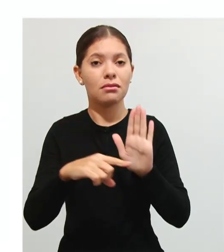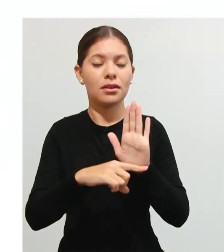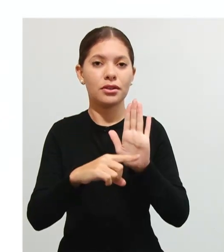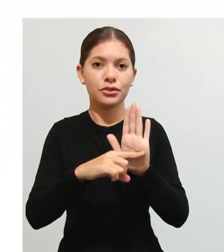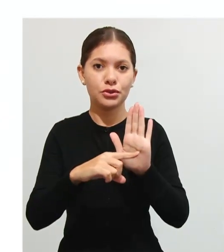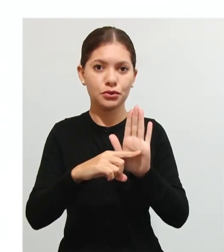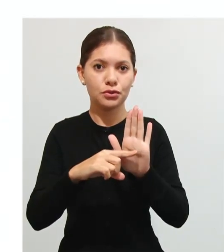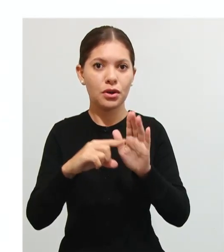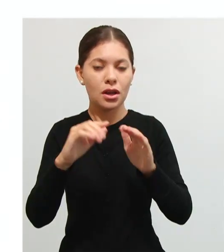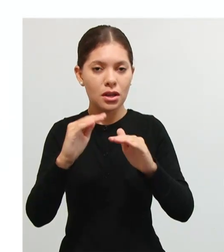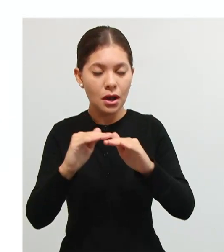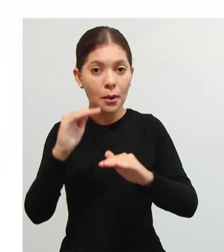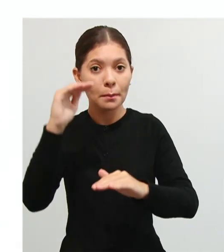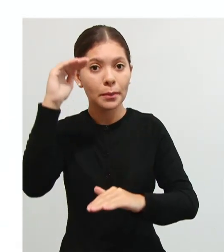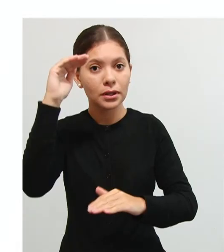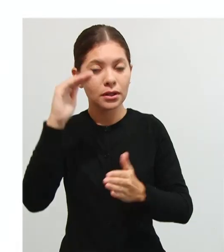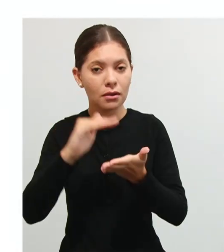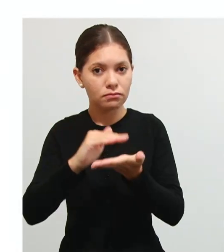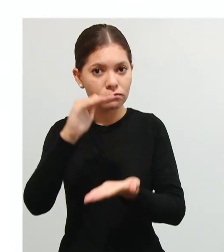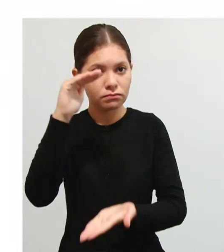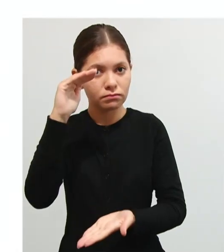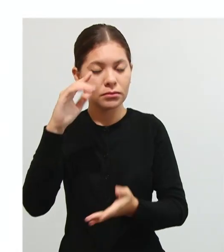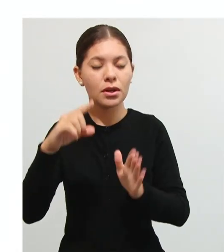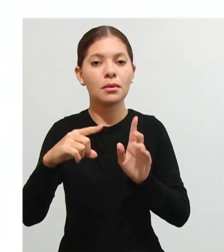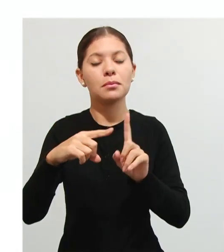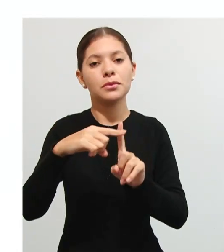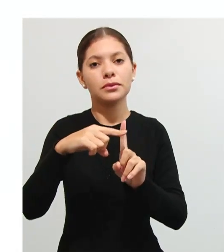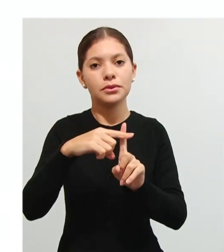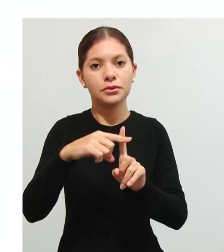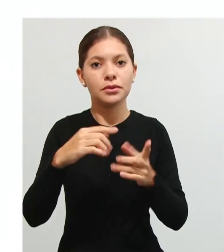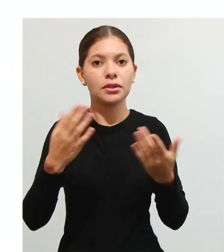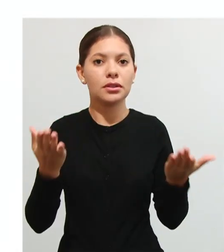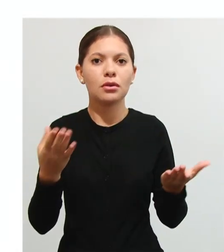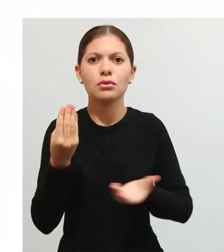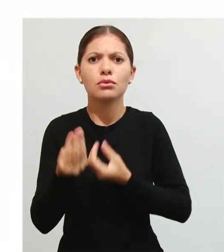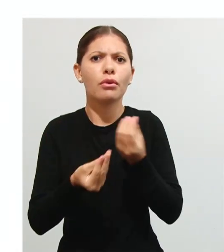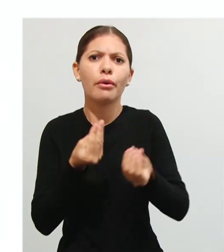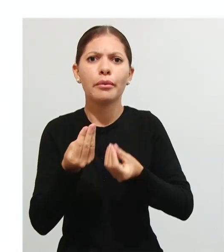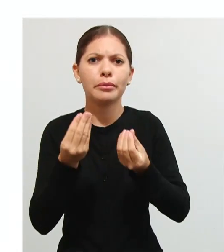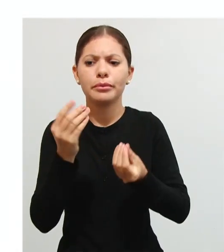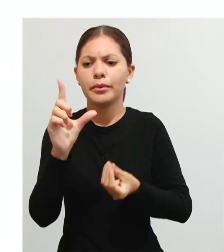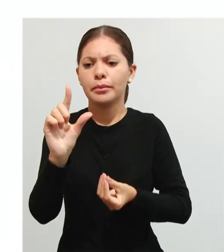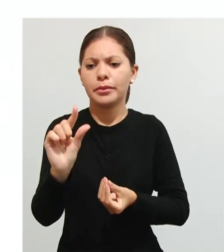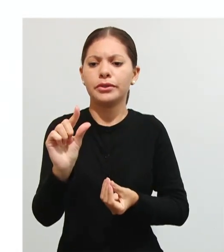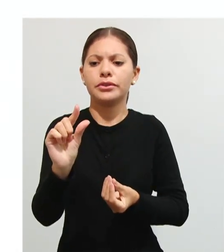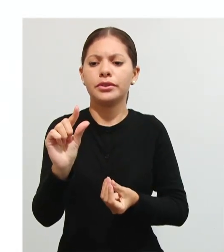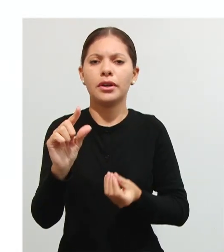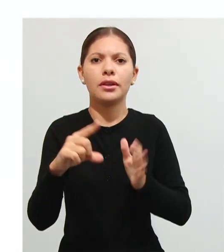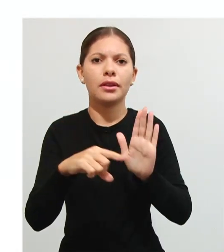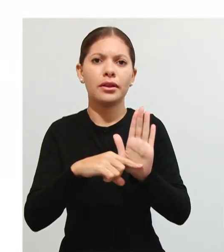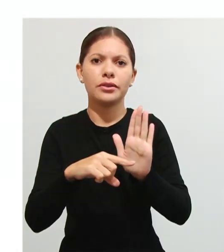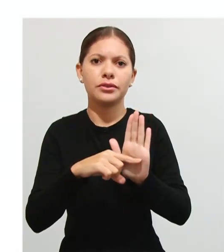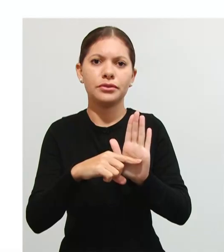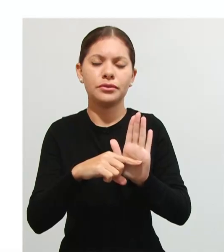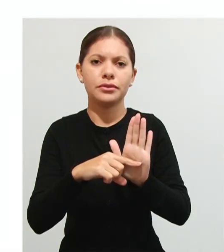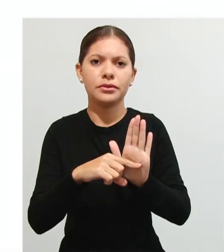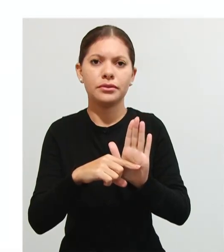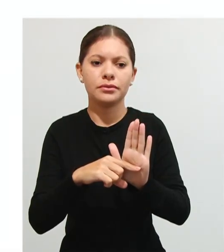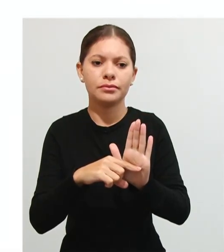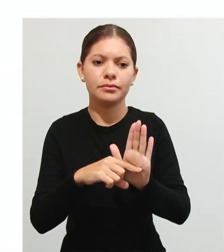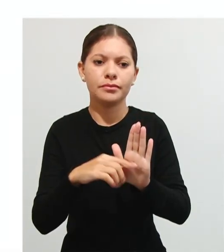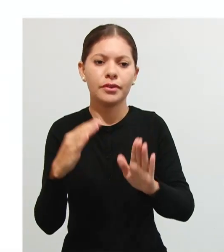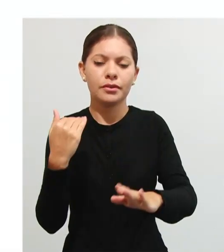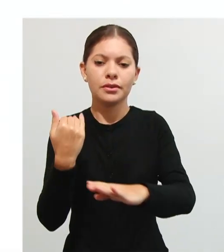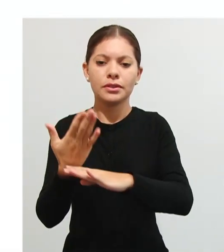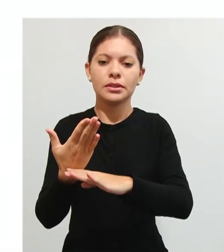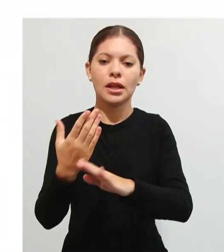e maximizar as positivas. Então, como se pode maximizar as externalidades positivas, esses fatores